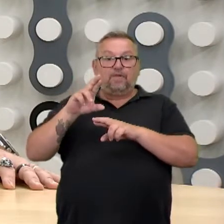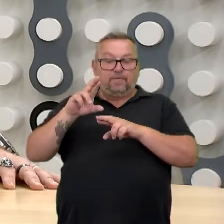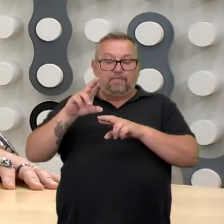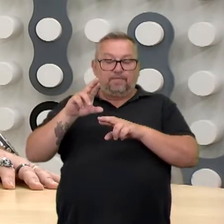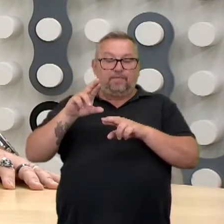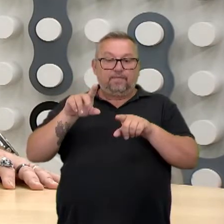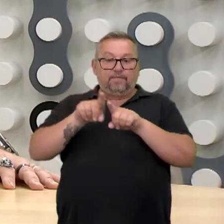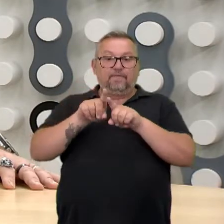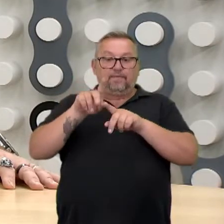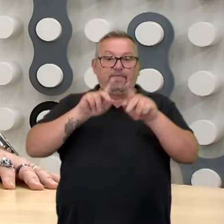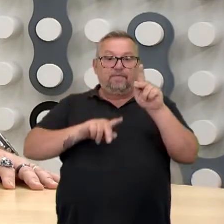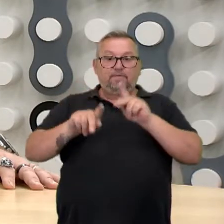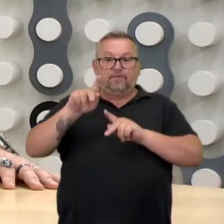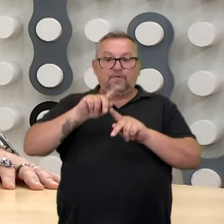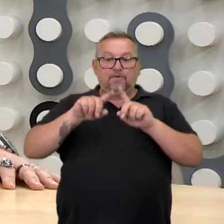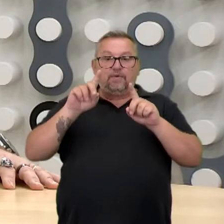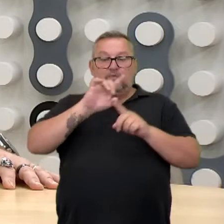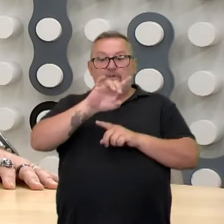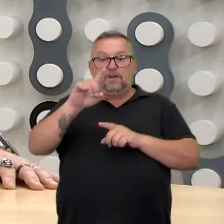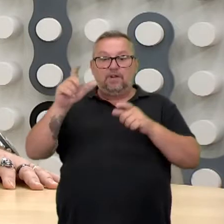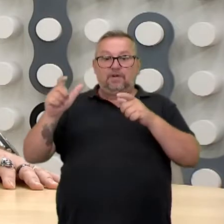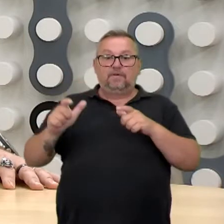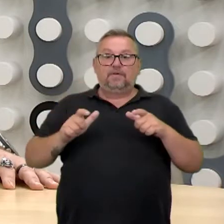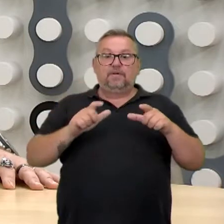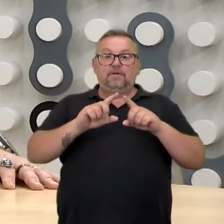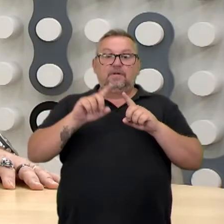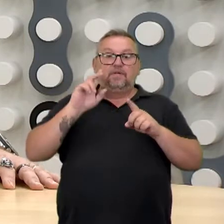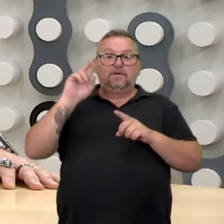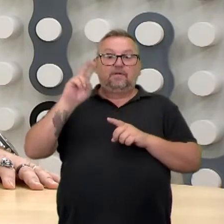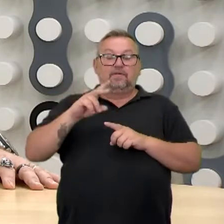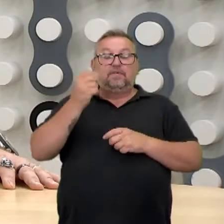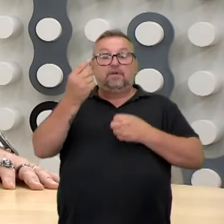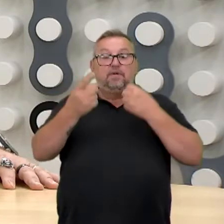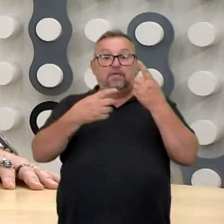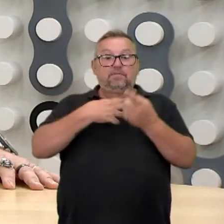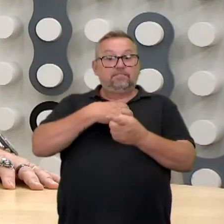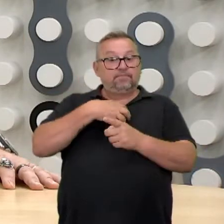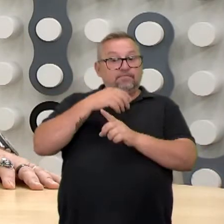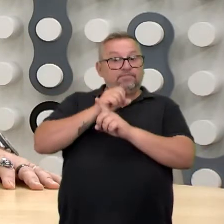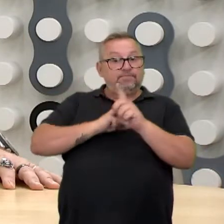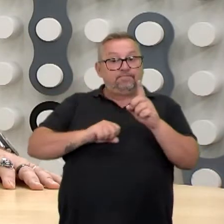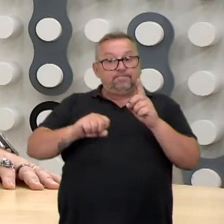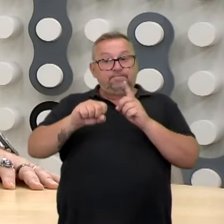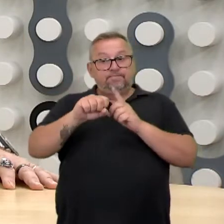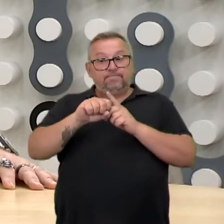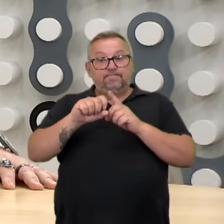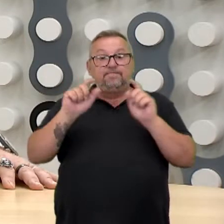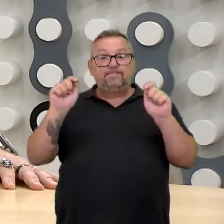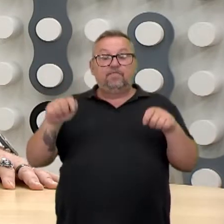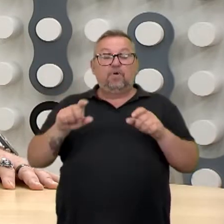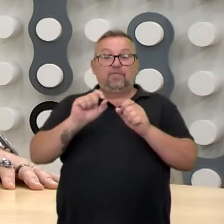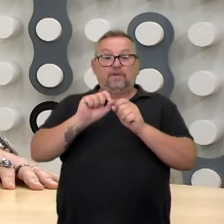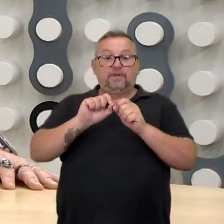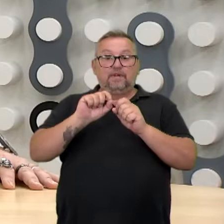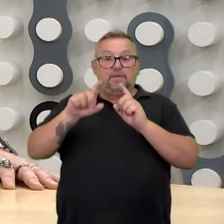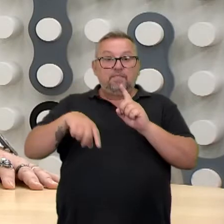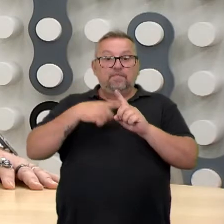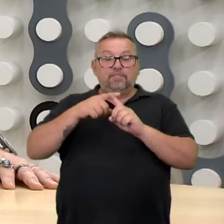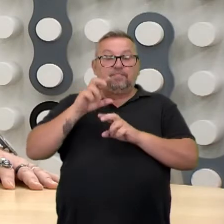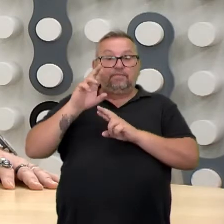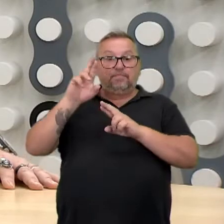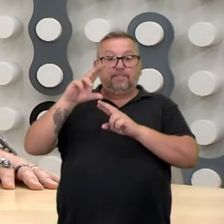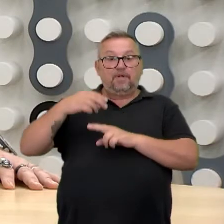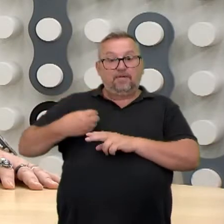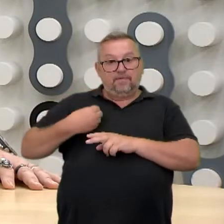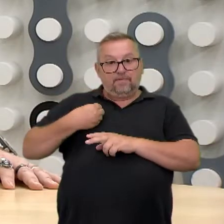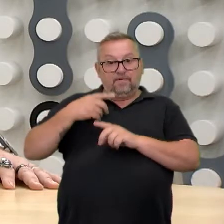da população de cada região, né? Mas sempre tem alguns aspectos sociais que pode ocasionar aí uma expectativa de vida